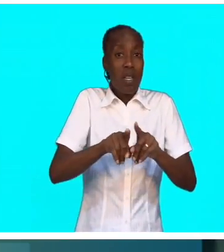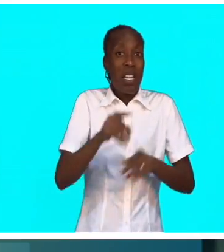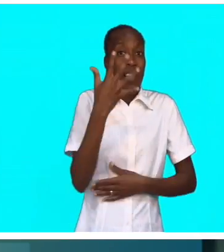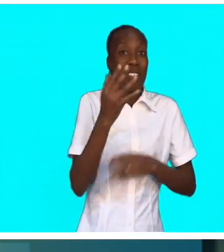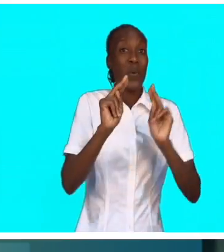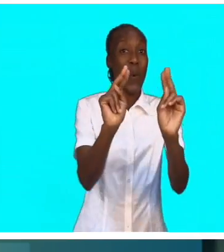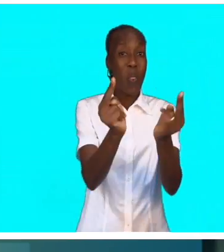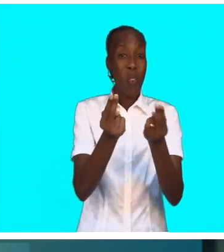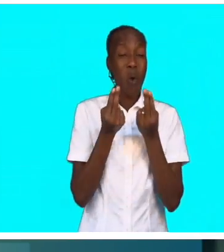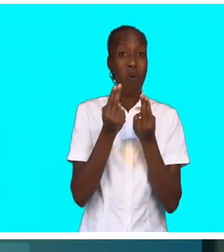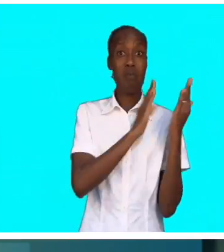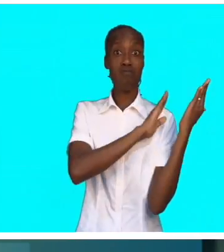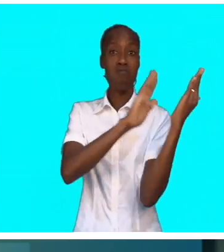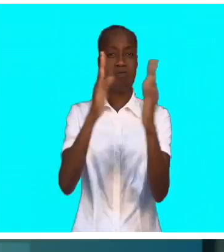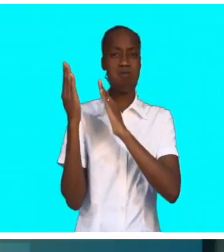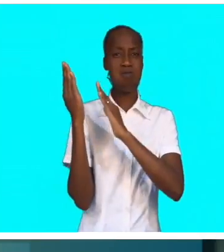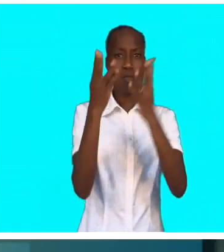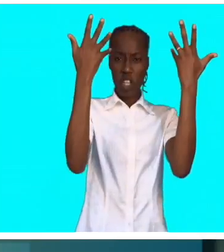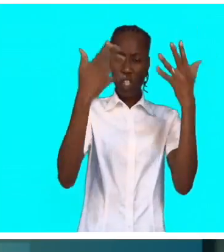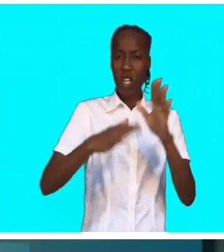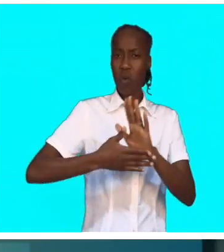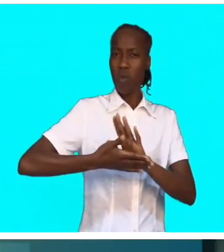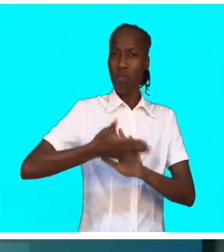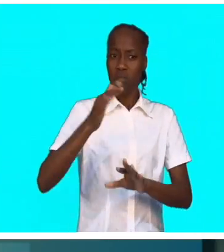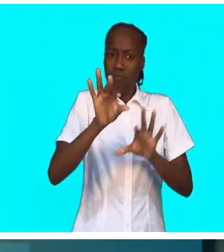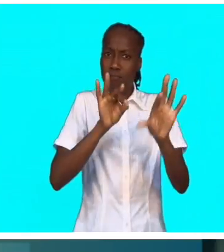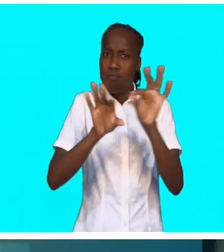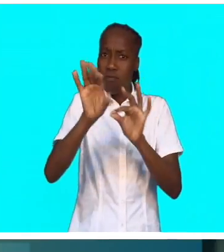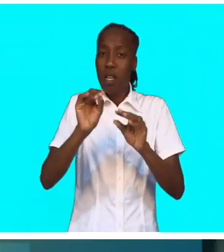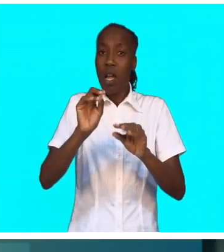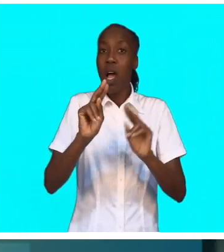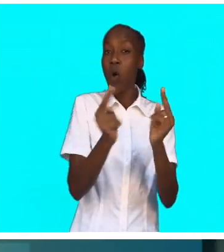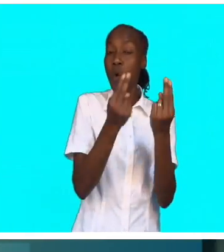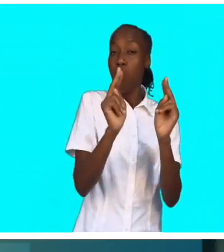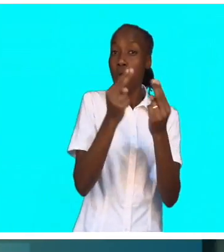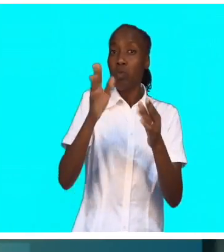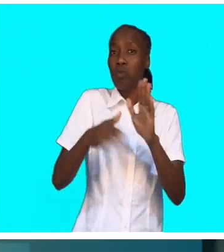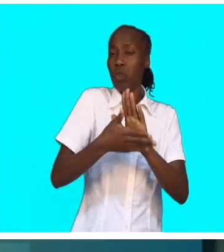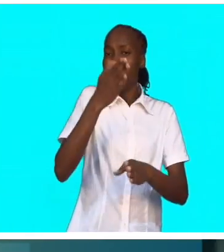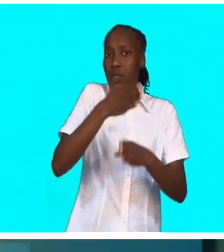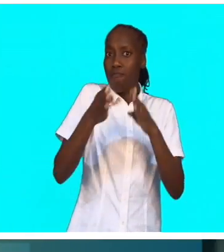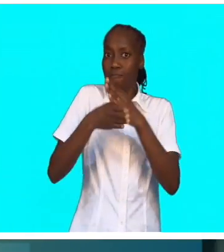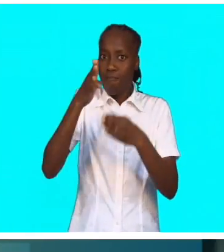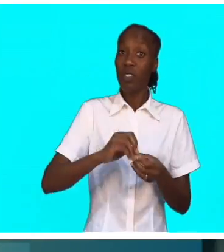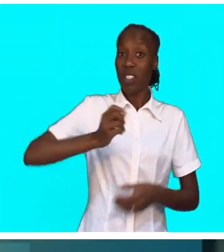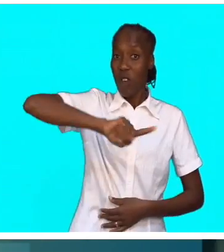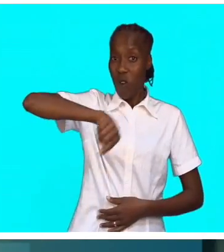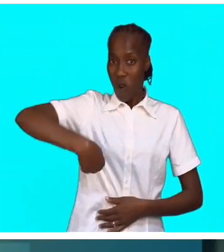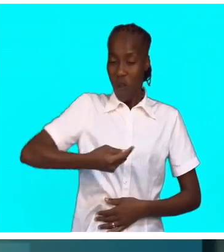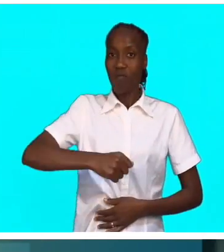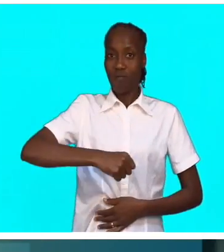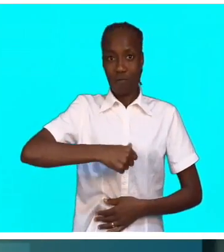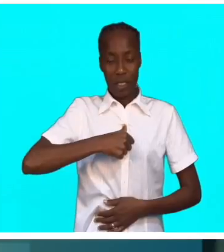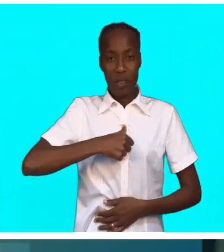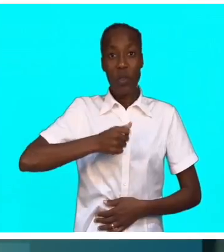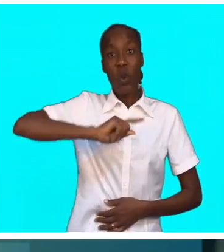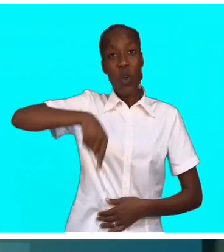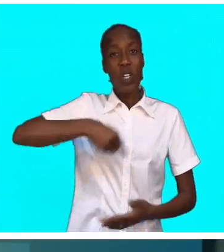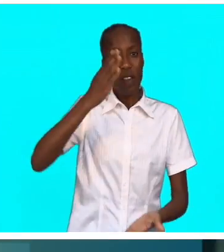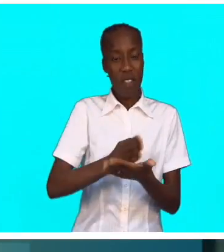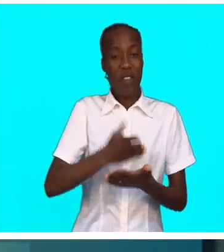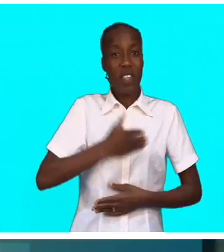cinco novas estradas. Portanto, o já foi adjudicado, algumas obras já começaram e vamos fazer por